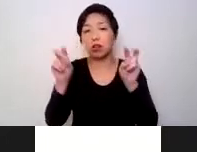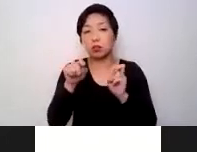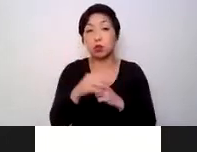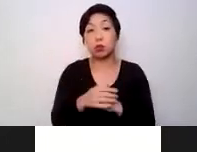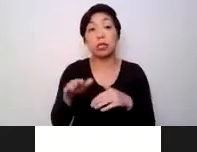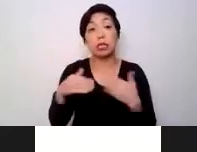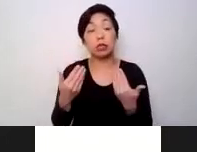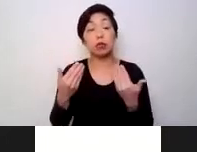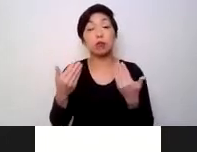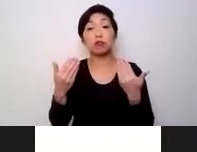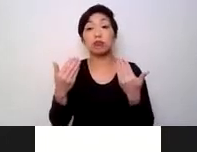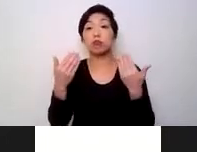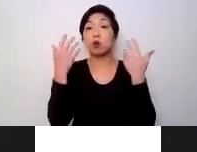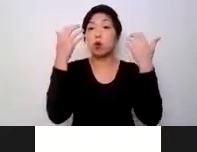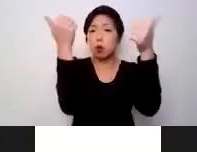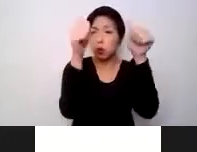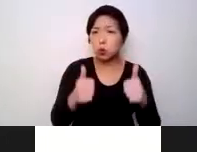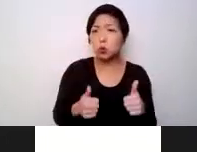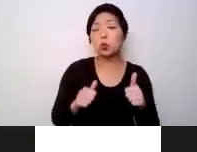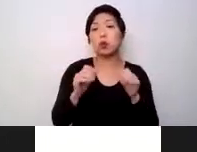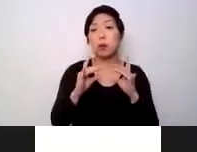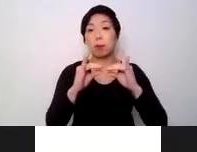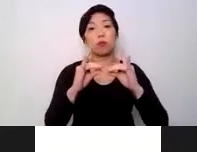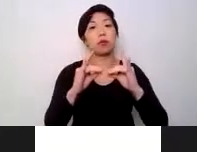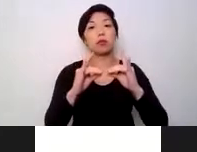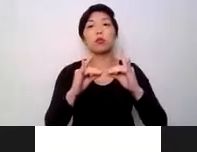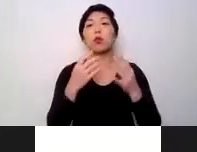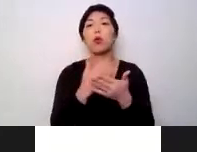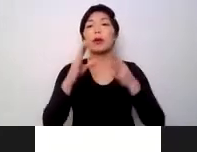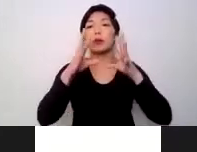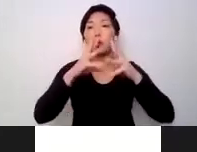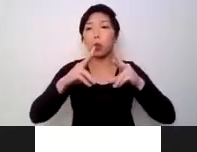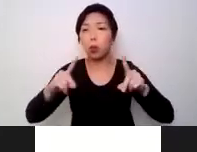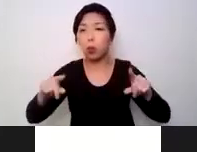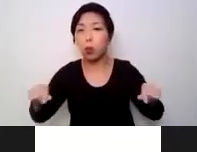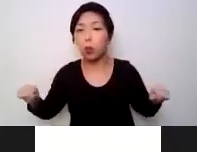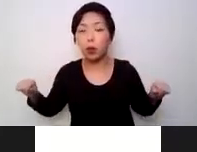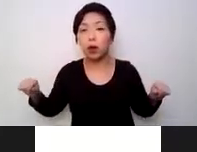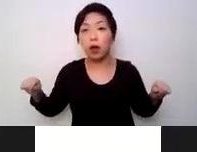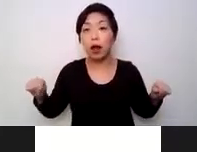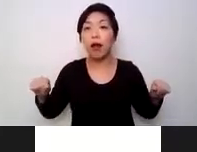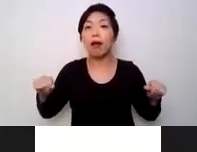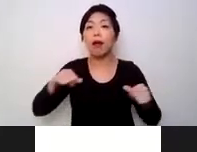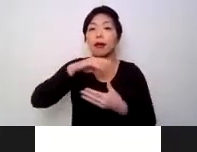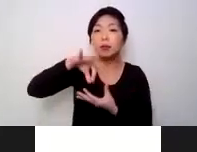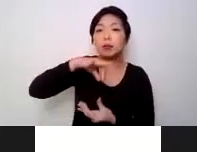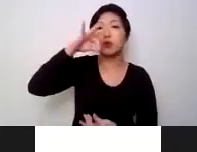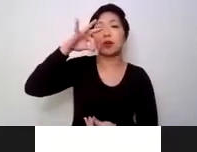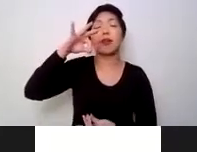funerários eles vão aos poucos desaparecendo e a dor o pesar a espiritualidade elas vão sendo